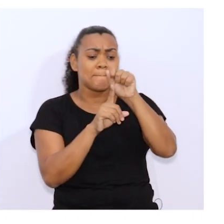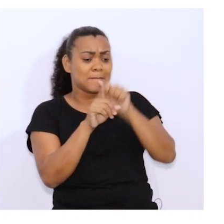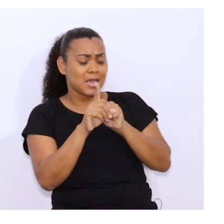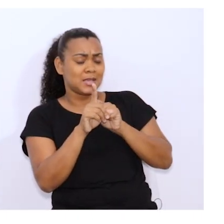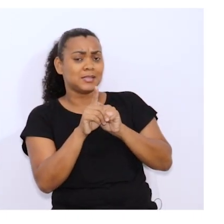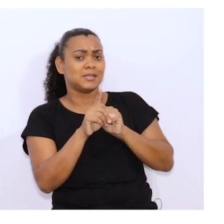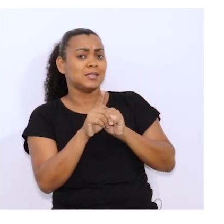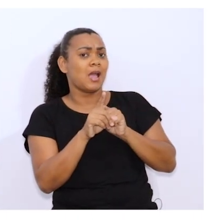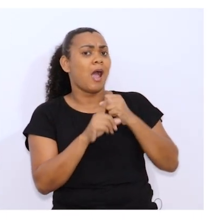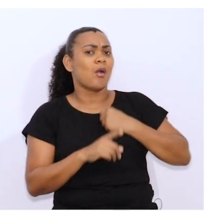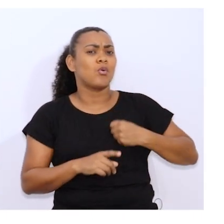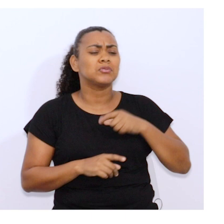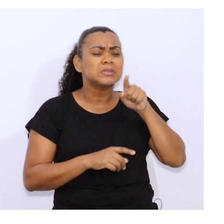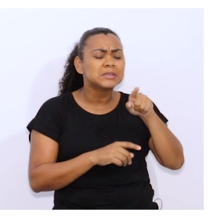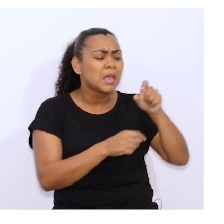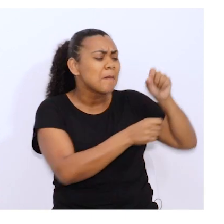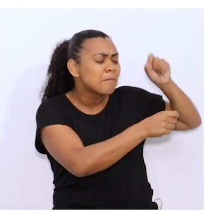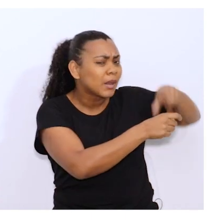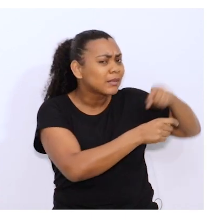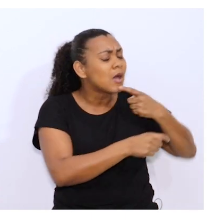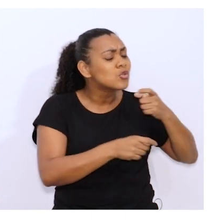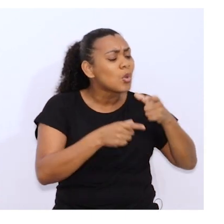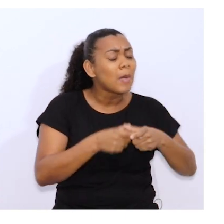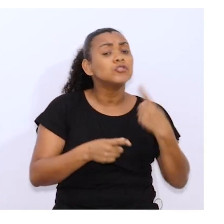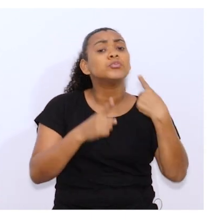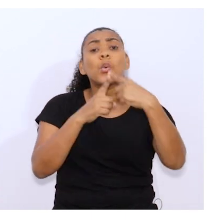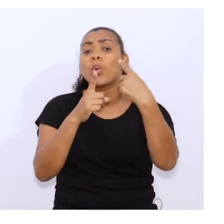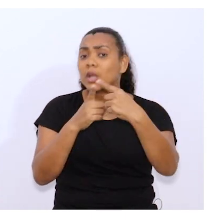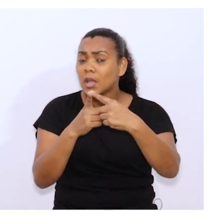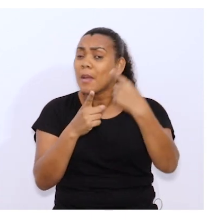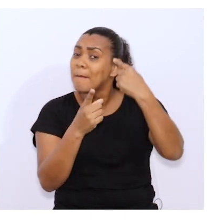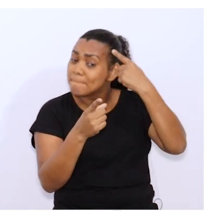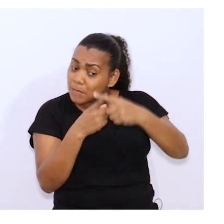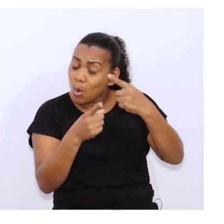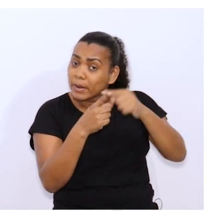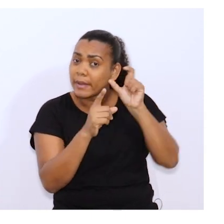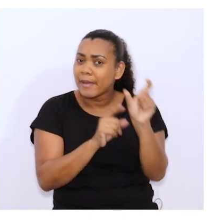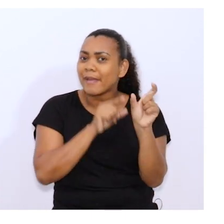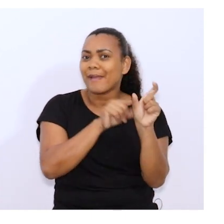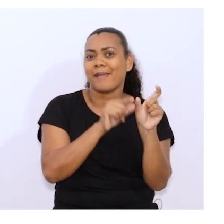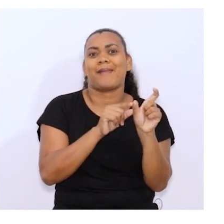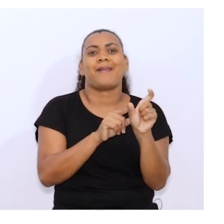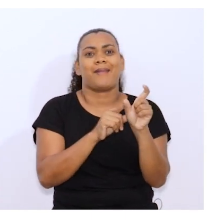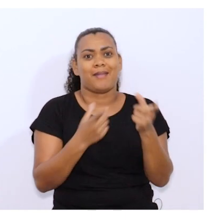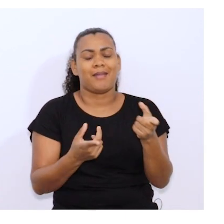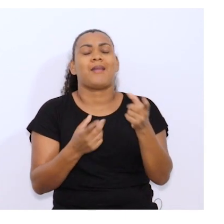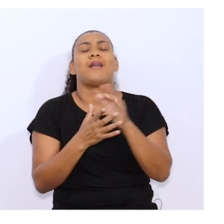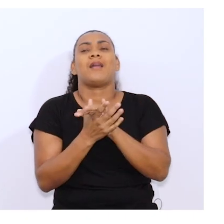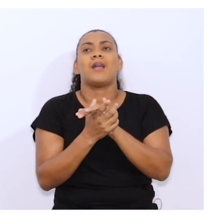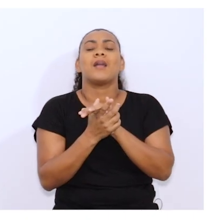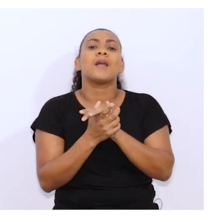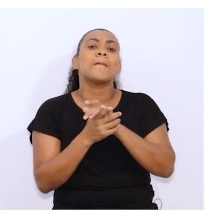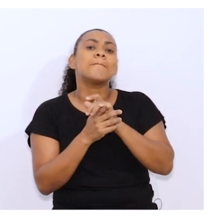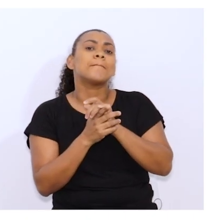tomate por quê? Porque em agosto é bom para o cultivo de tomate. Nós temos aí um diálogo, por isso,